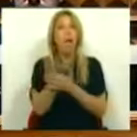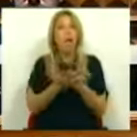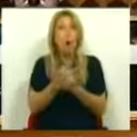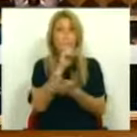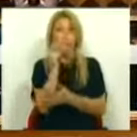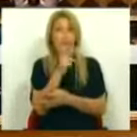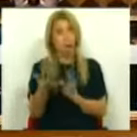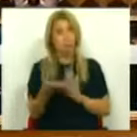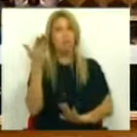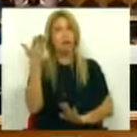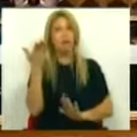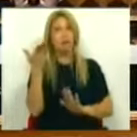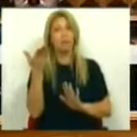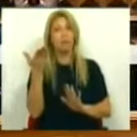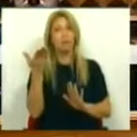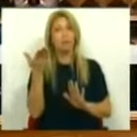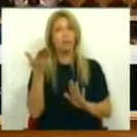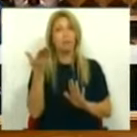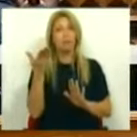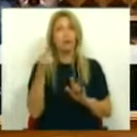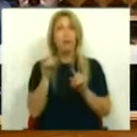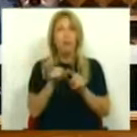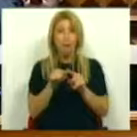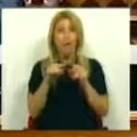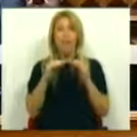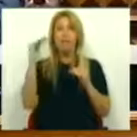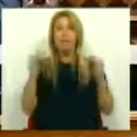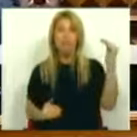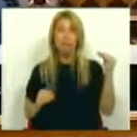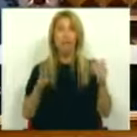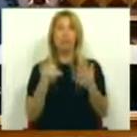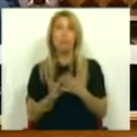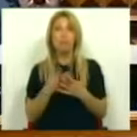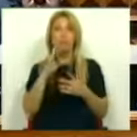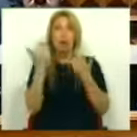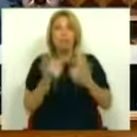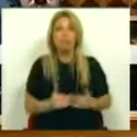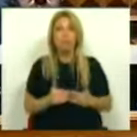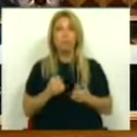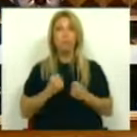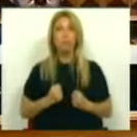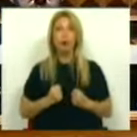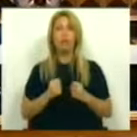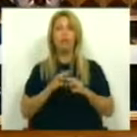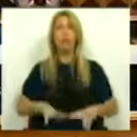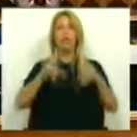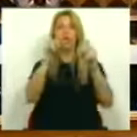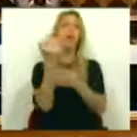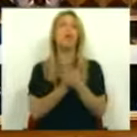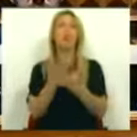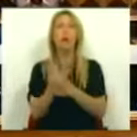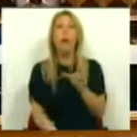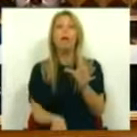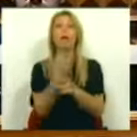mais debilitadas, como desses desequilíbrios saem condicionantes fortíssimas ao crescimento económico e à criação